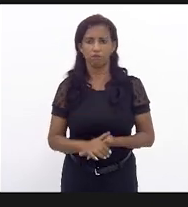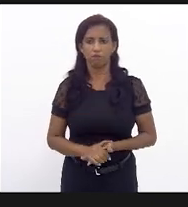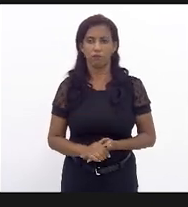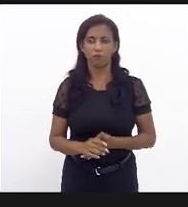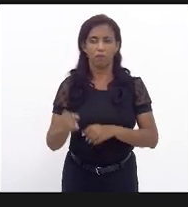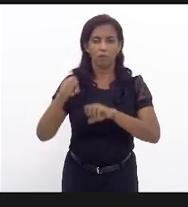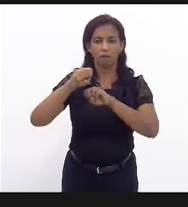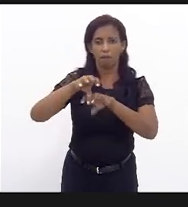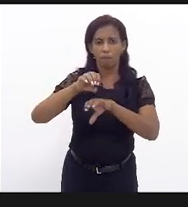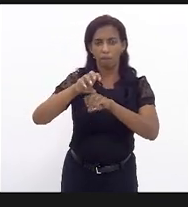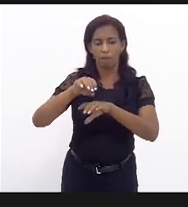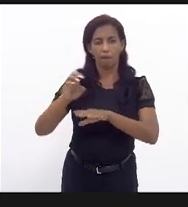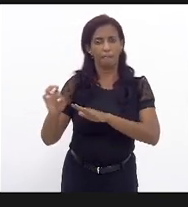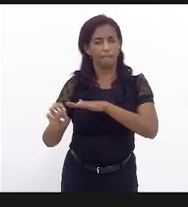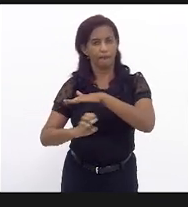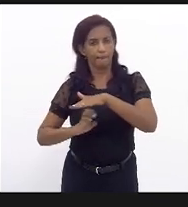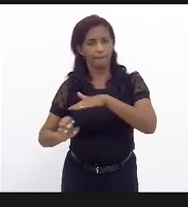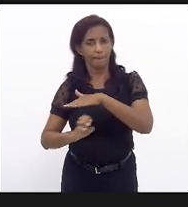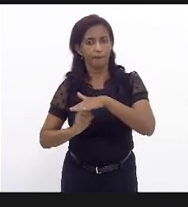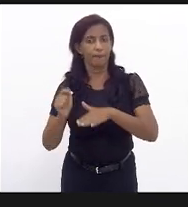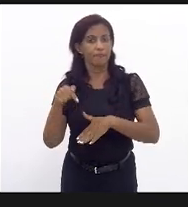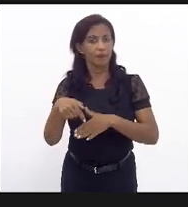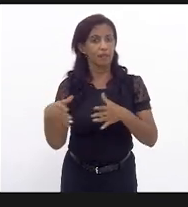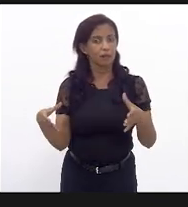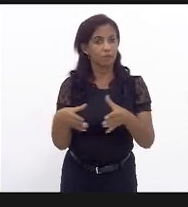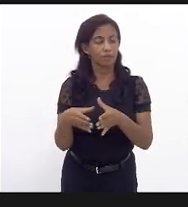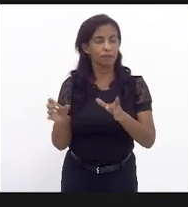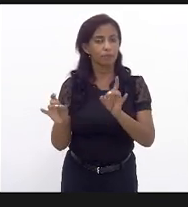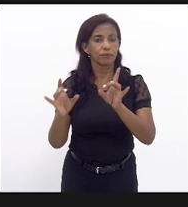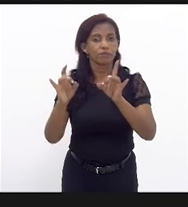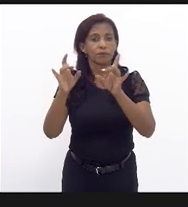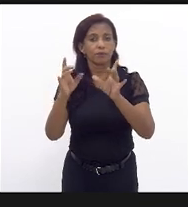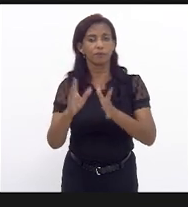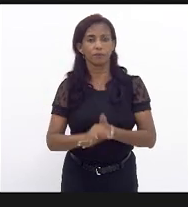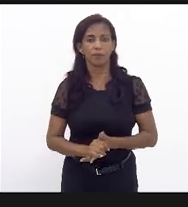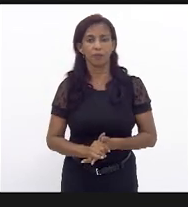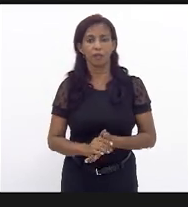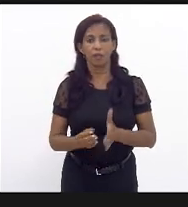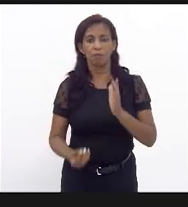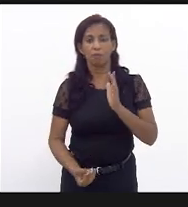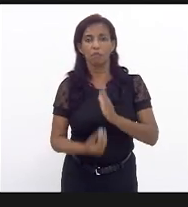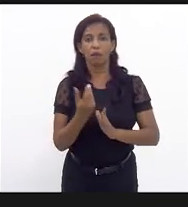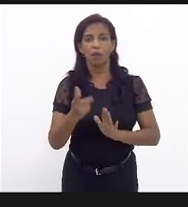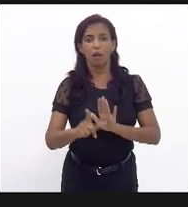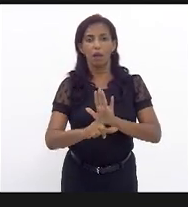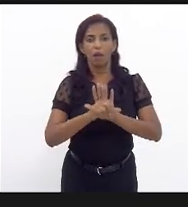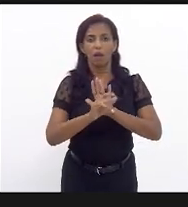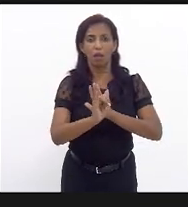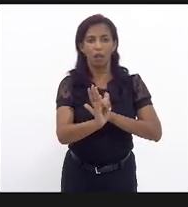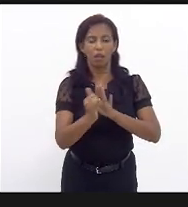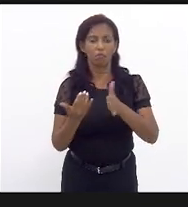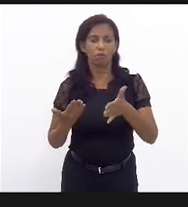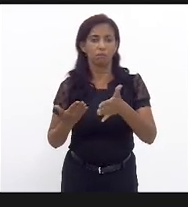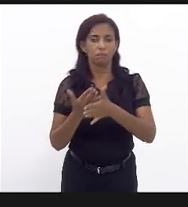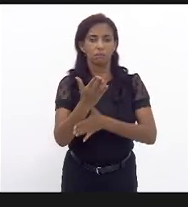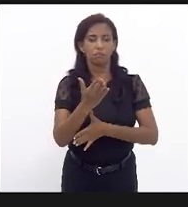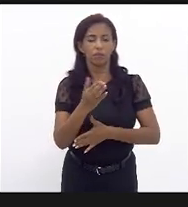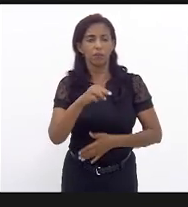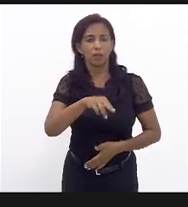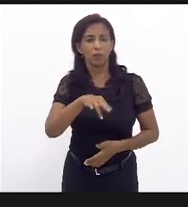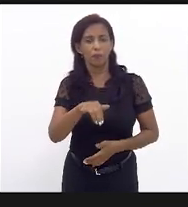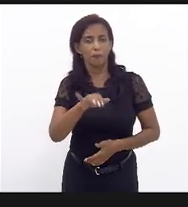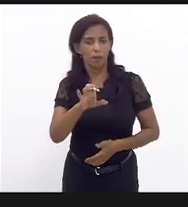aula sobre agência. E dessa comissão especial saiu a lei que nós conseguimos aprovar, que o deputado Carlos